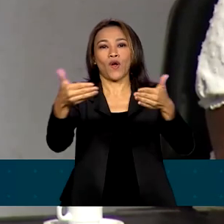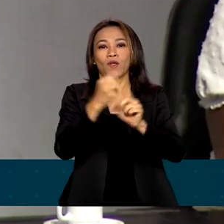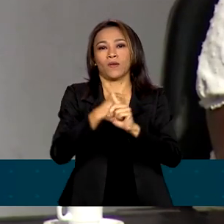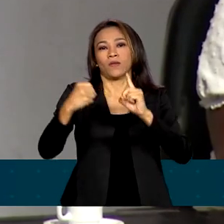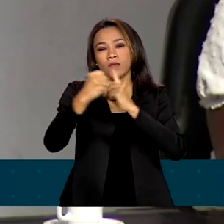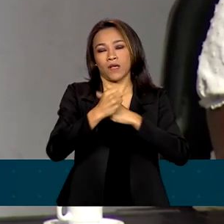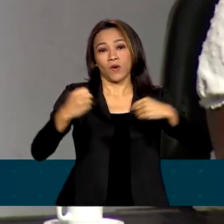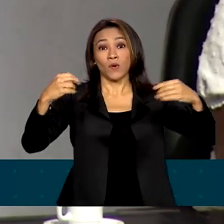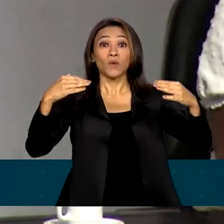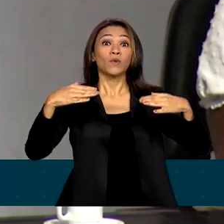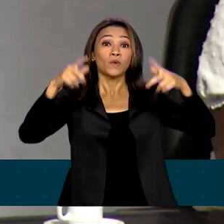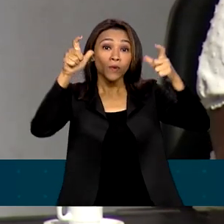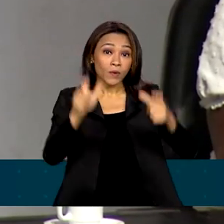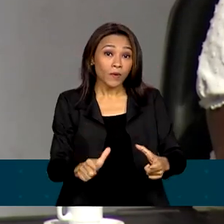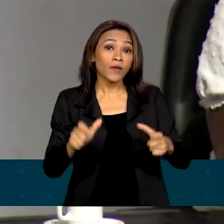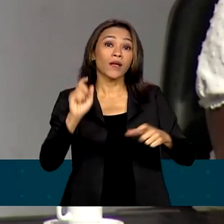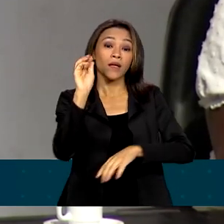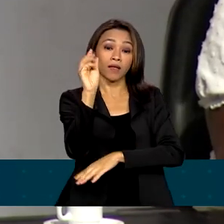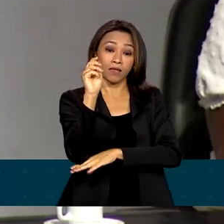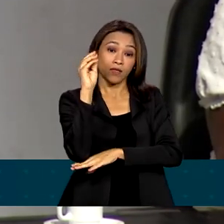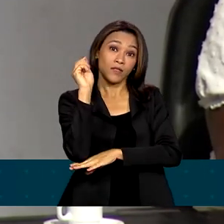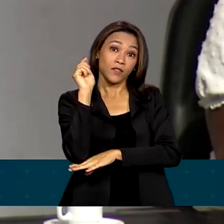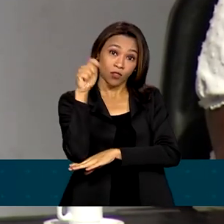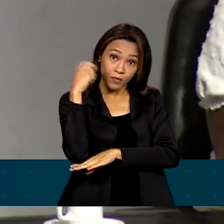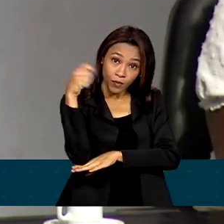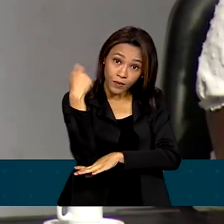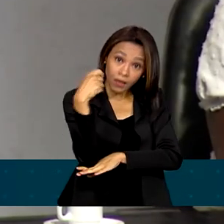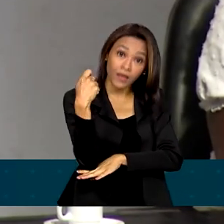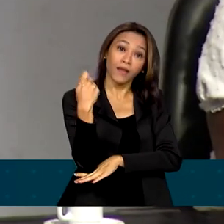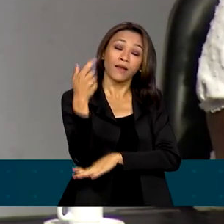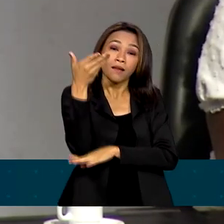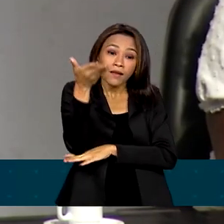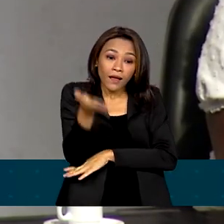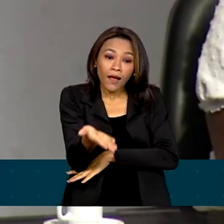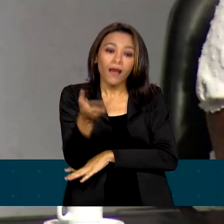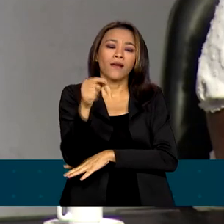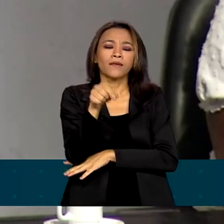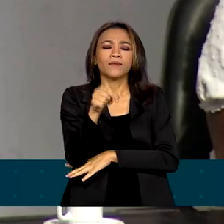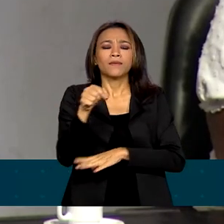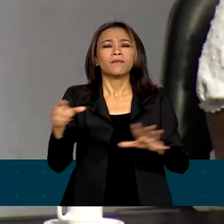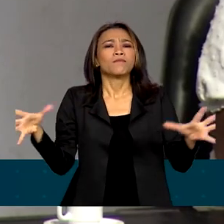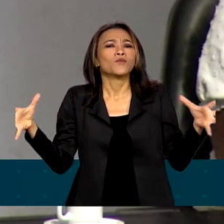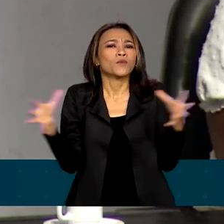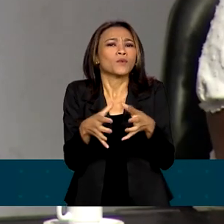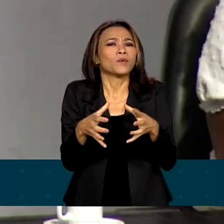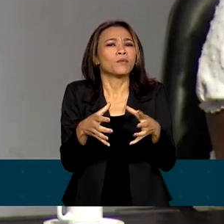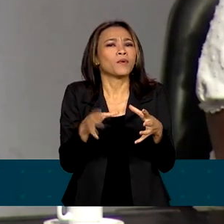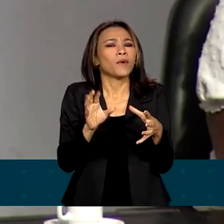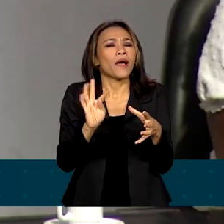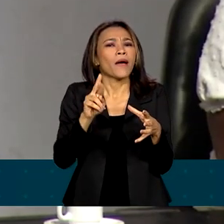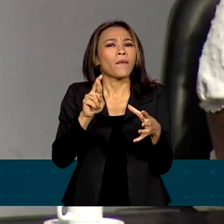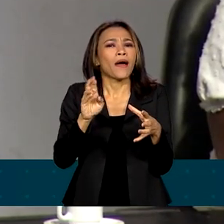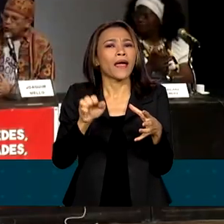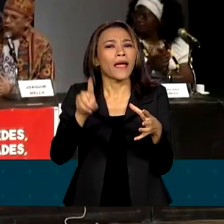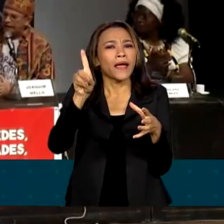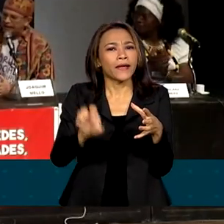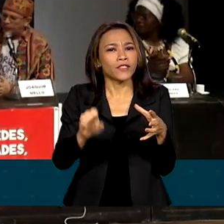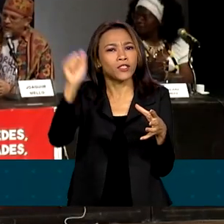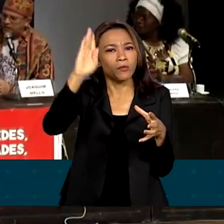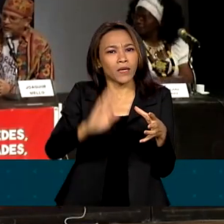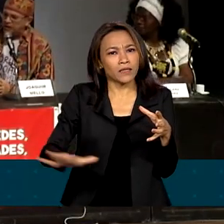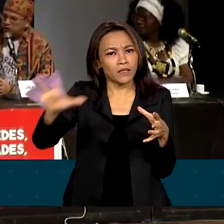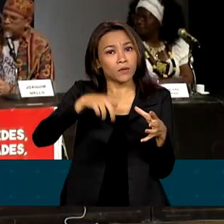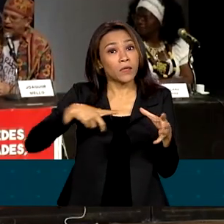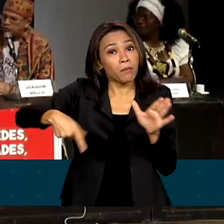de Fortaleza, o Palmas é o primeiro e integra hoje a rede brasileira de bancos comunitários, que tem